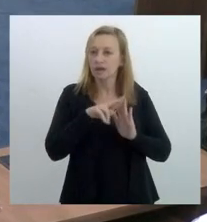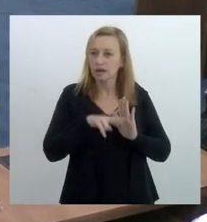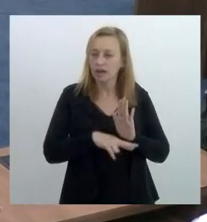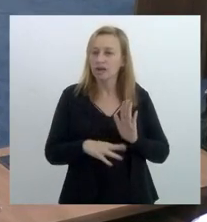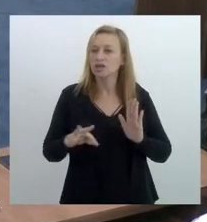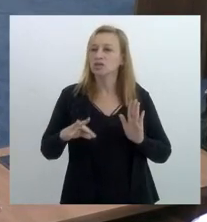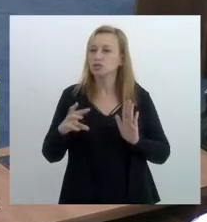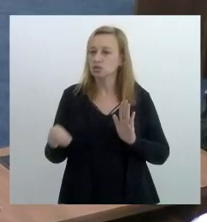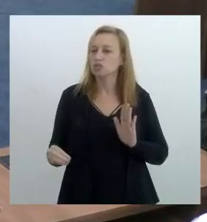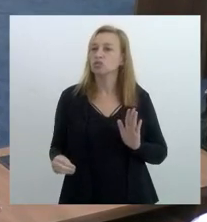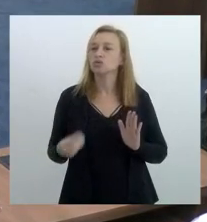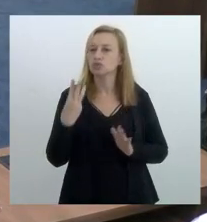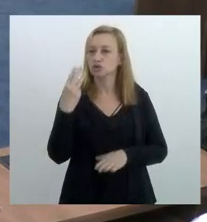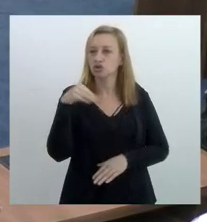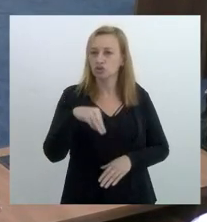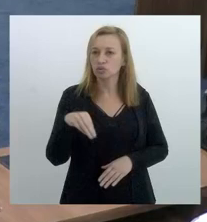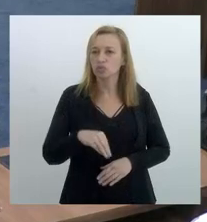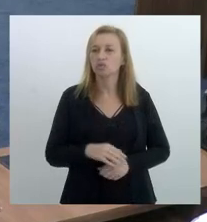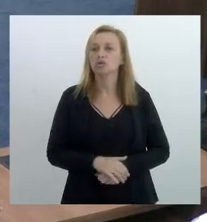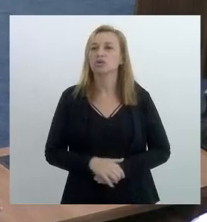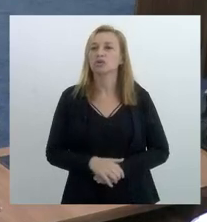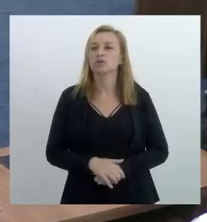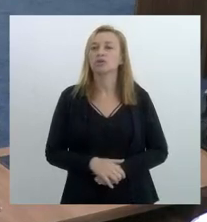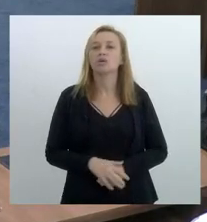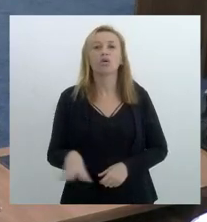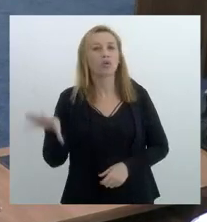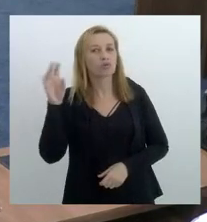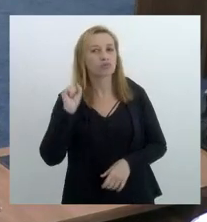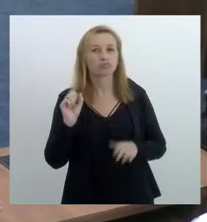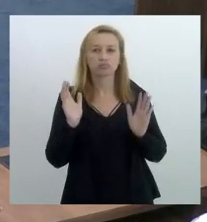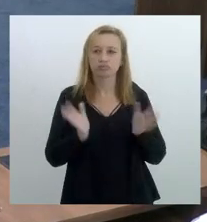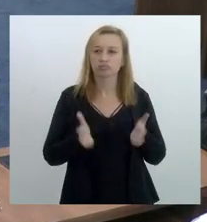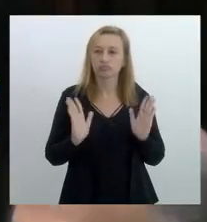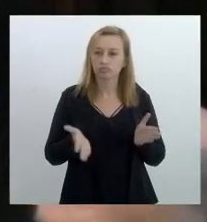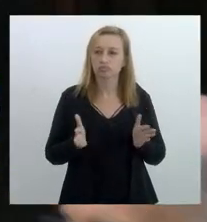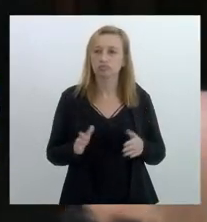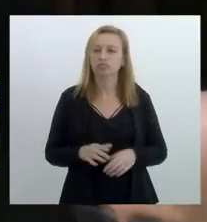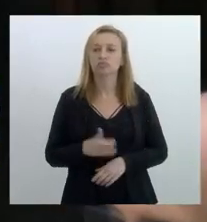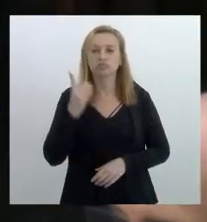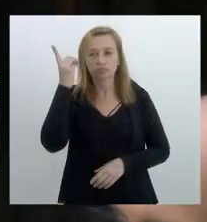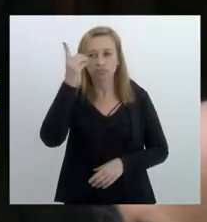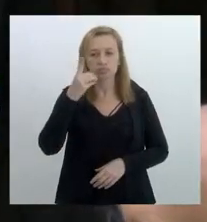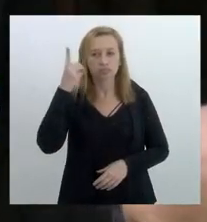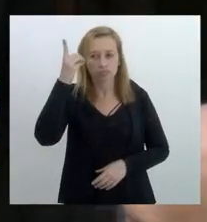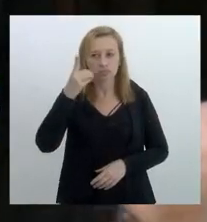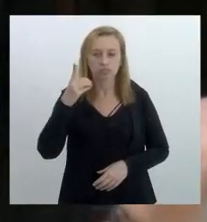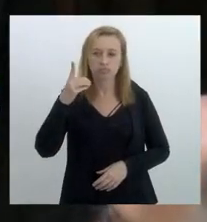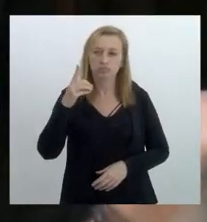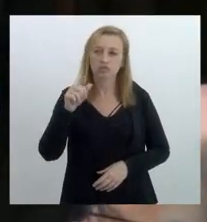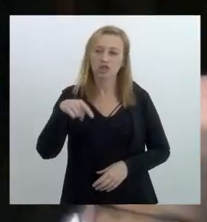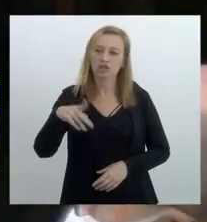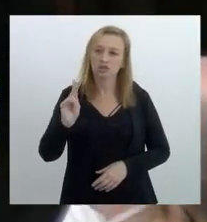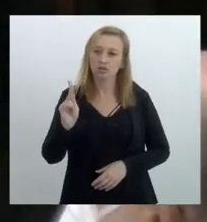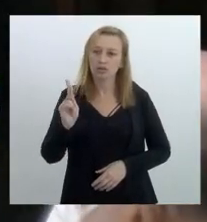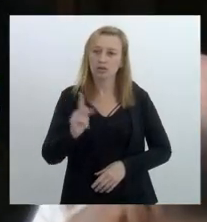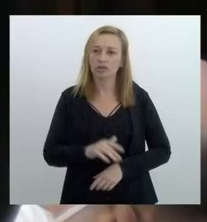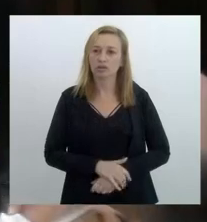dos 3 minutos, vamos ouvir agora o deputado Knoploch.